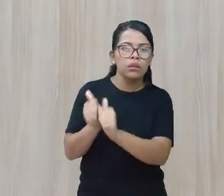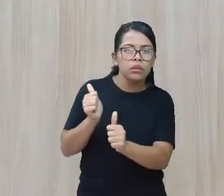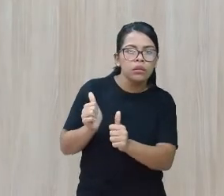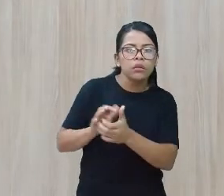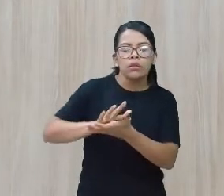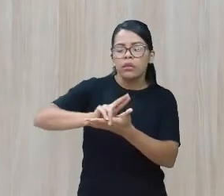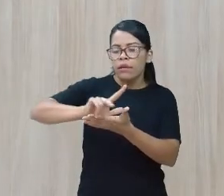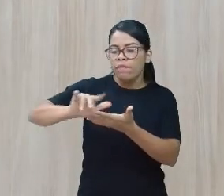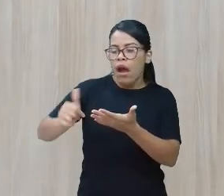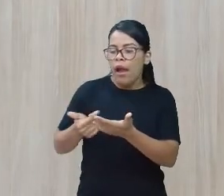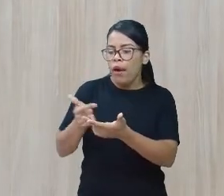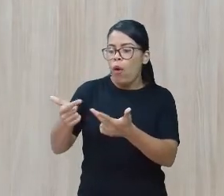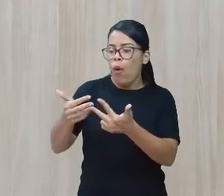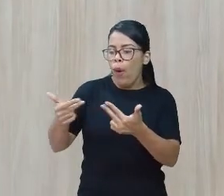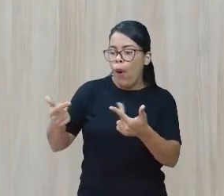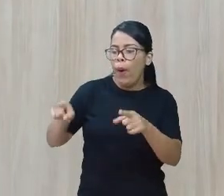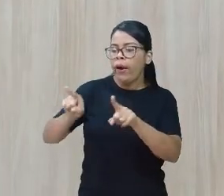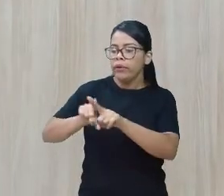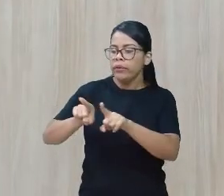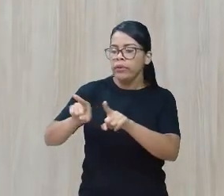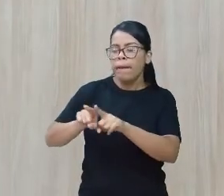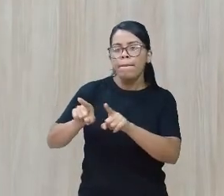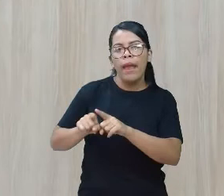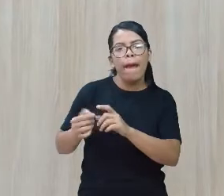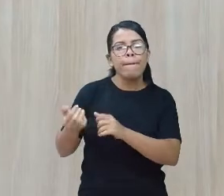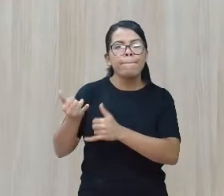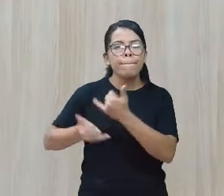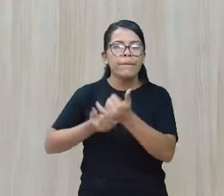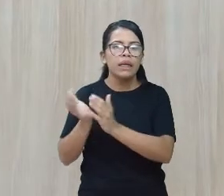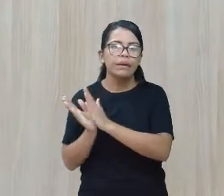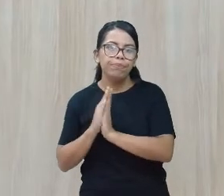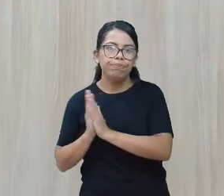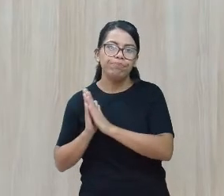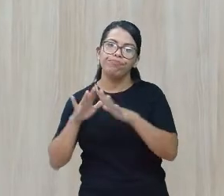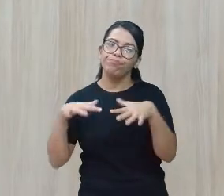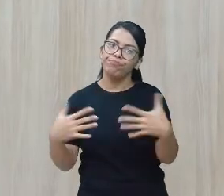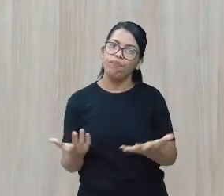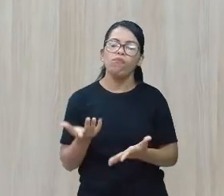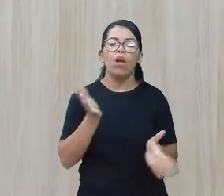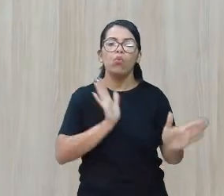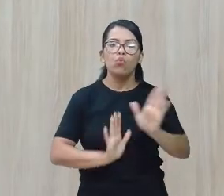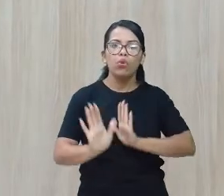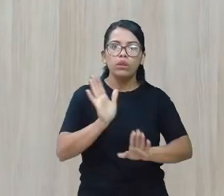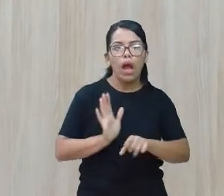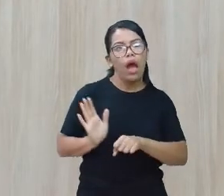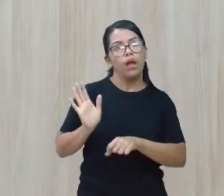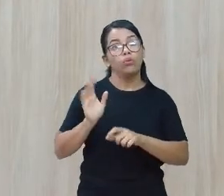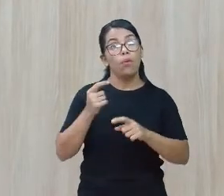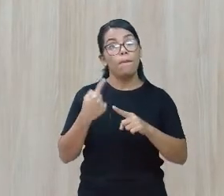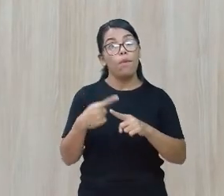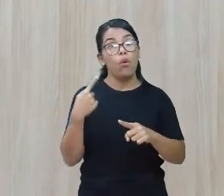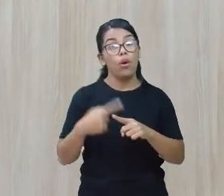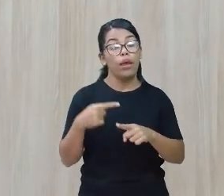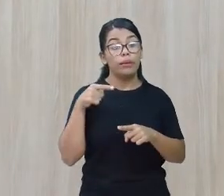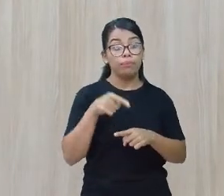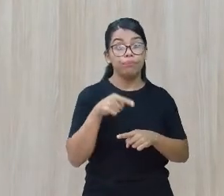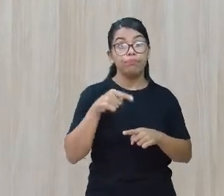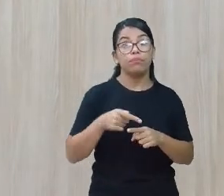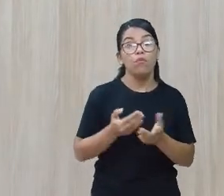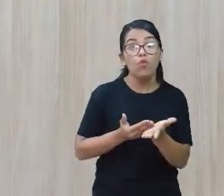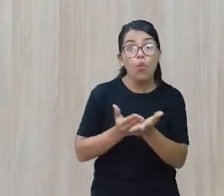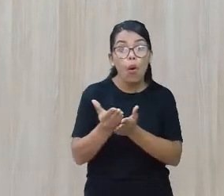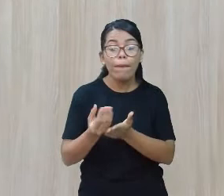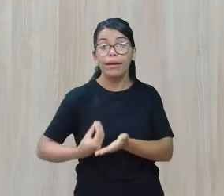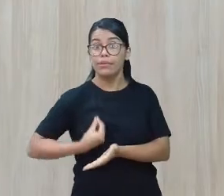Então, essa decisão, ela tem que ser tomada porque é uma decisão muito séria, principalmente ao iniciar a vida sexual, em